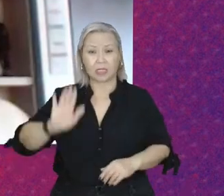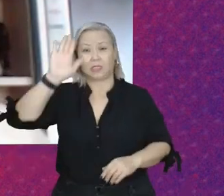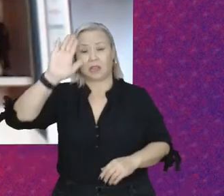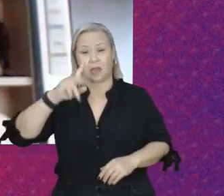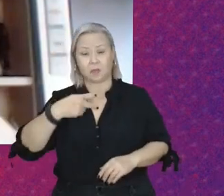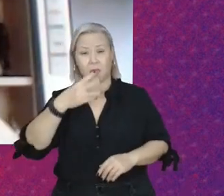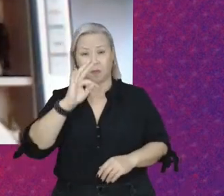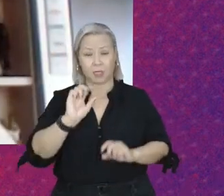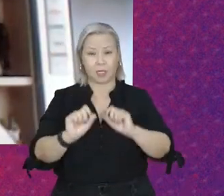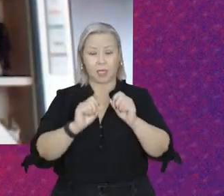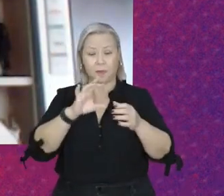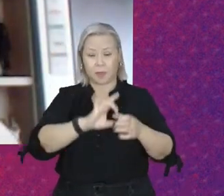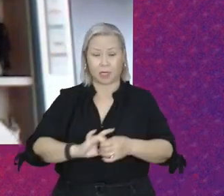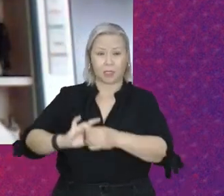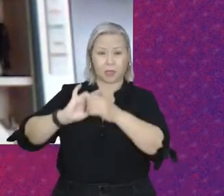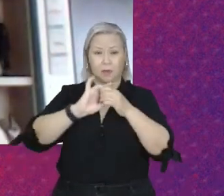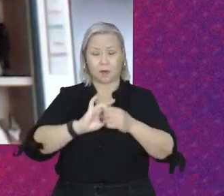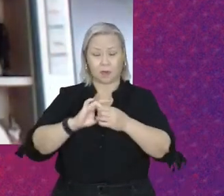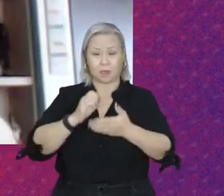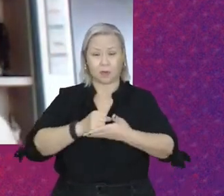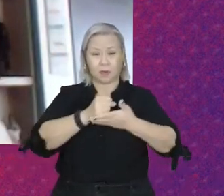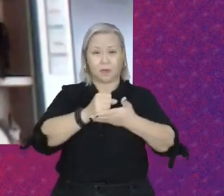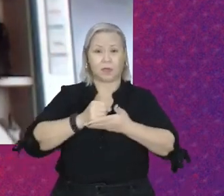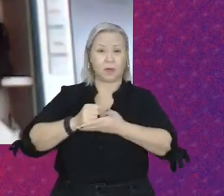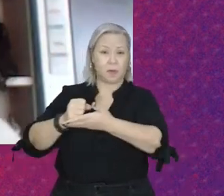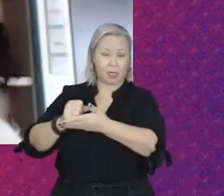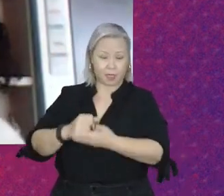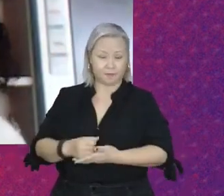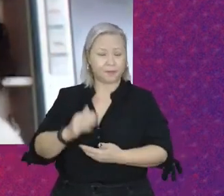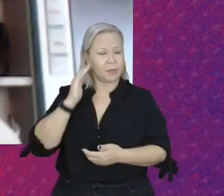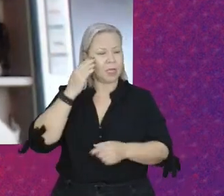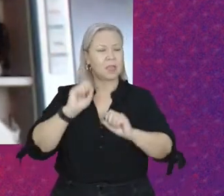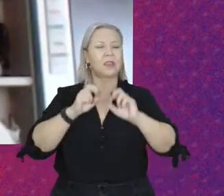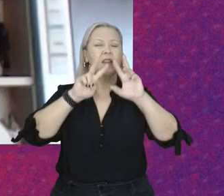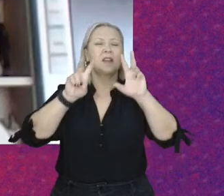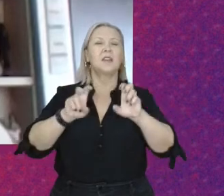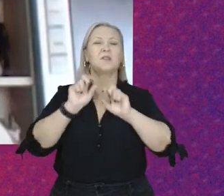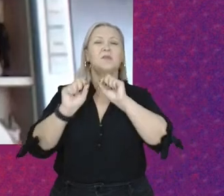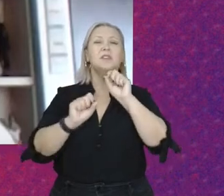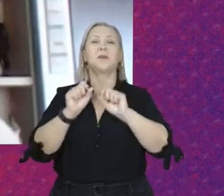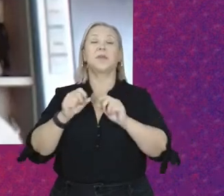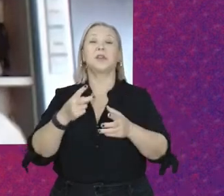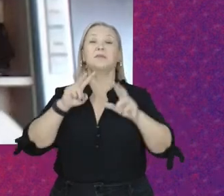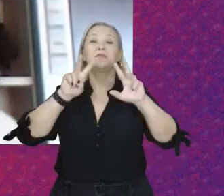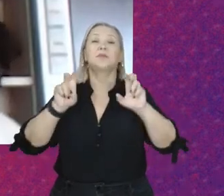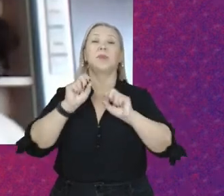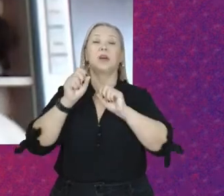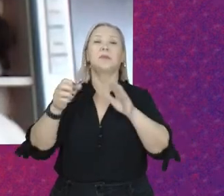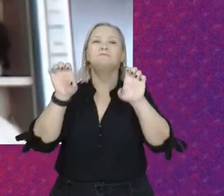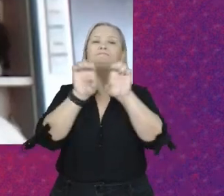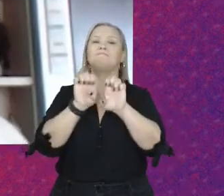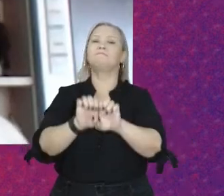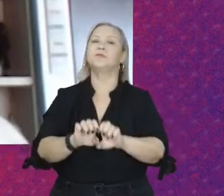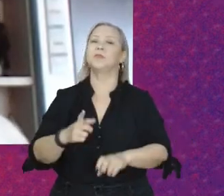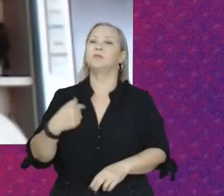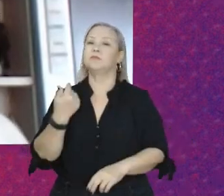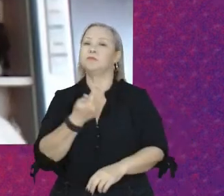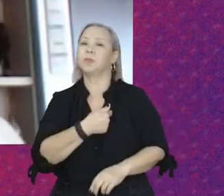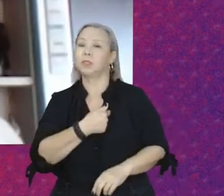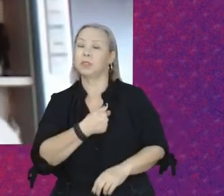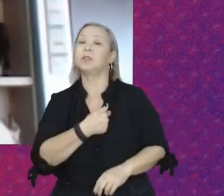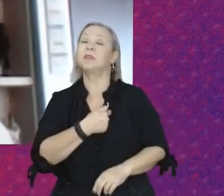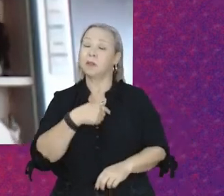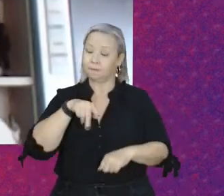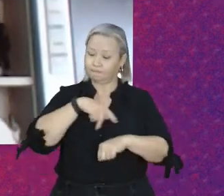PT, pelas coligações que nós estamos apoiando, e a gente entende que essa é uma temática, que ela é uma temática estruturante para